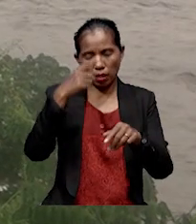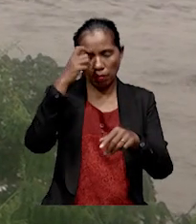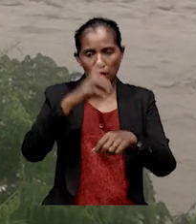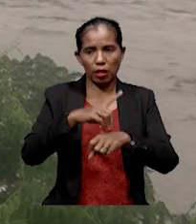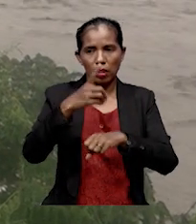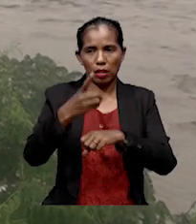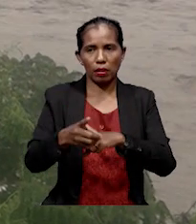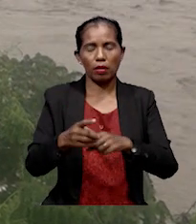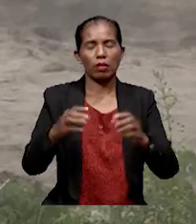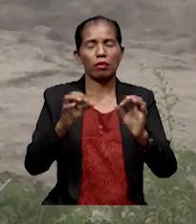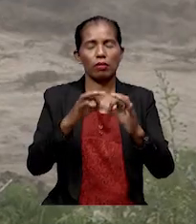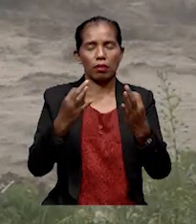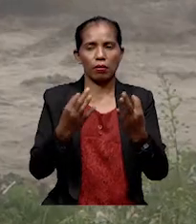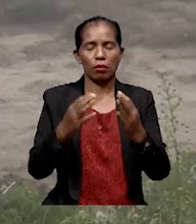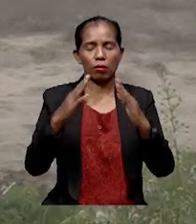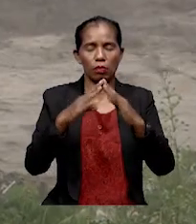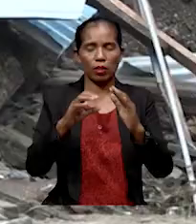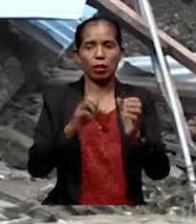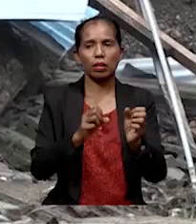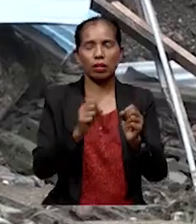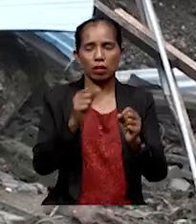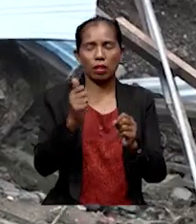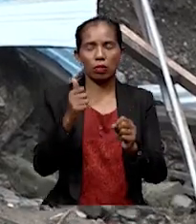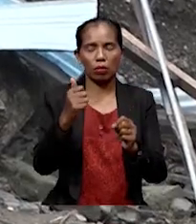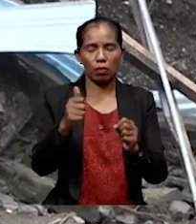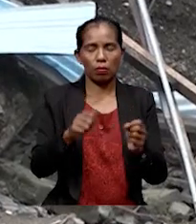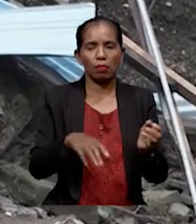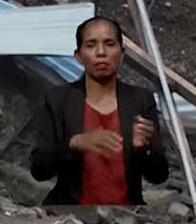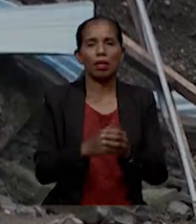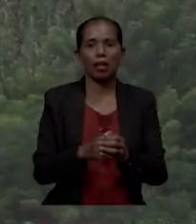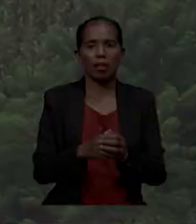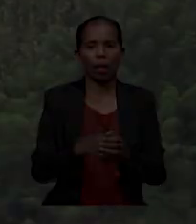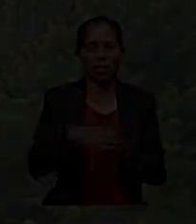no uma kain sanulu mak hetan estragos husi udang no animbot. Abraham Amral, GMN.